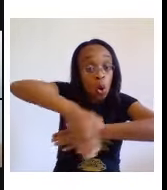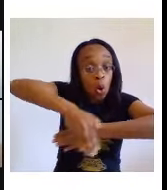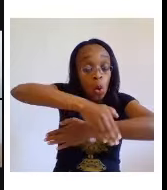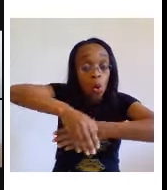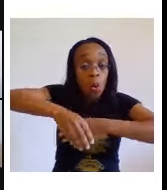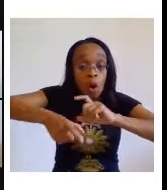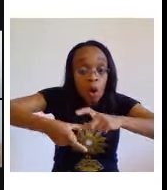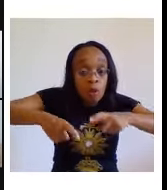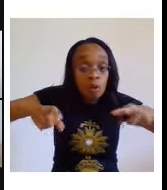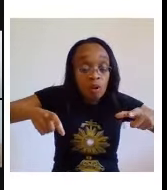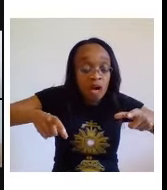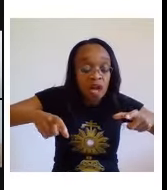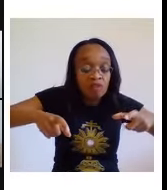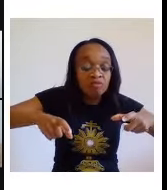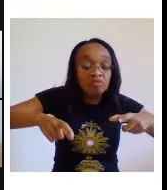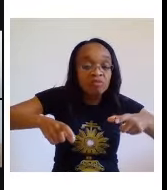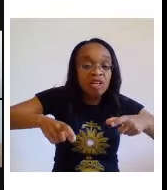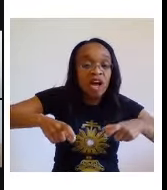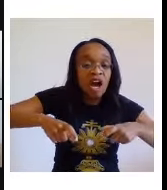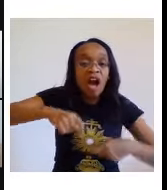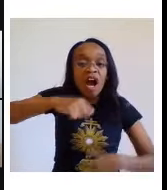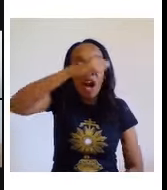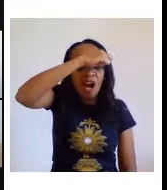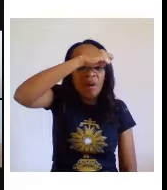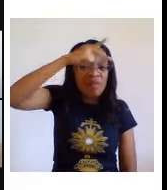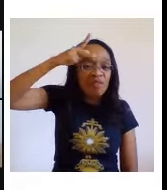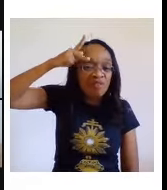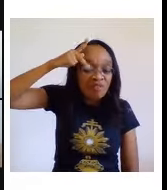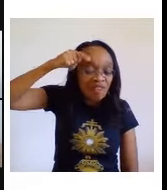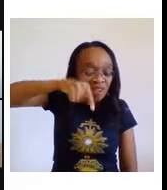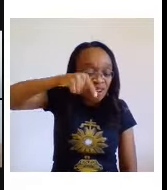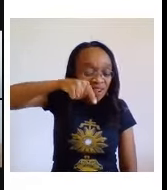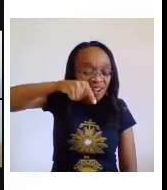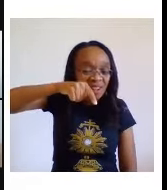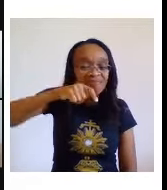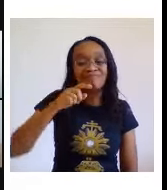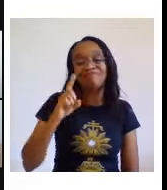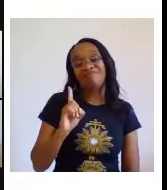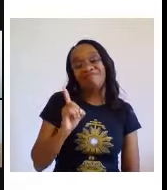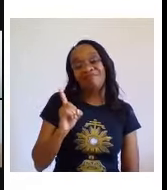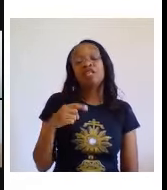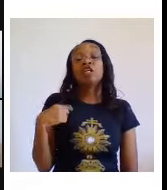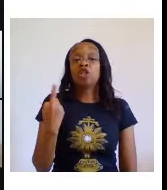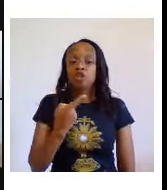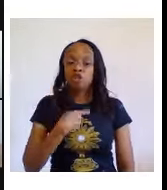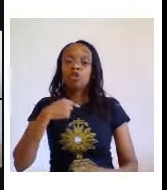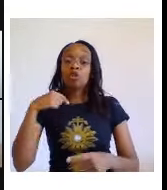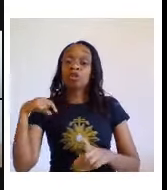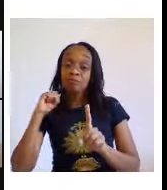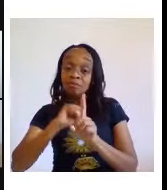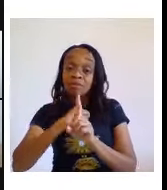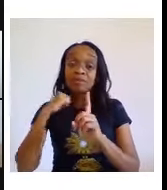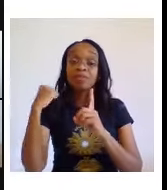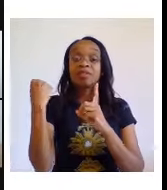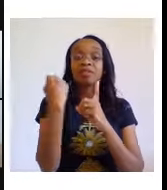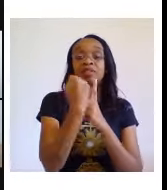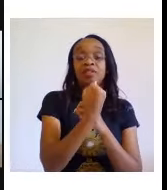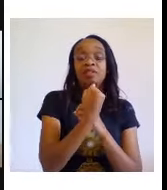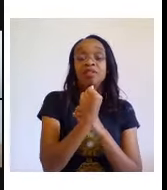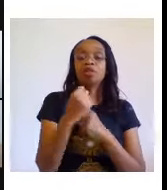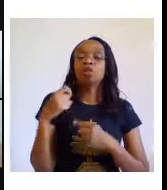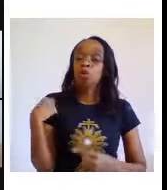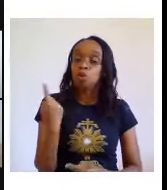porque é a responsabilidade da prefeitura. Eu acho que nós, como cidadãs e cidadãos,